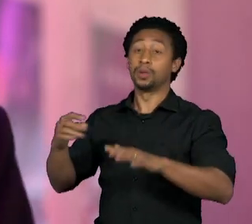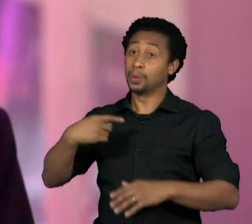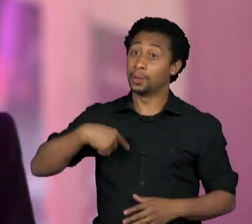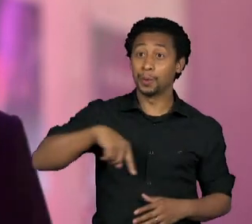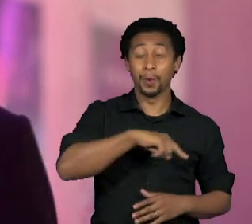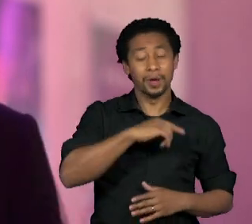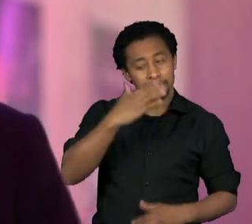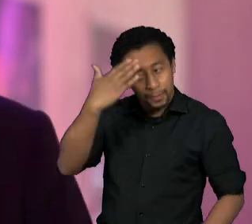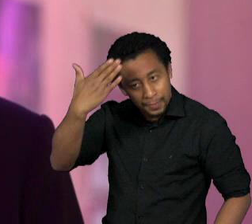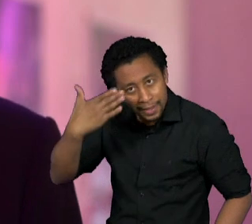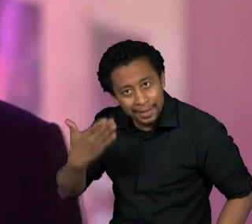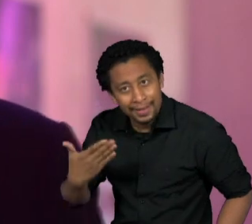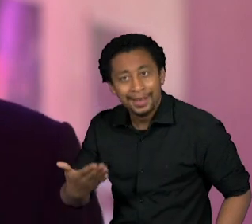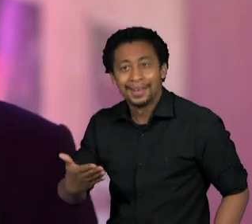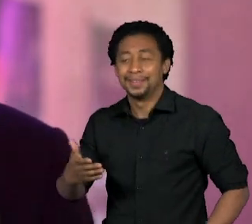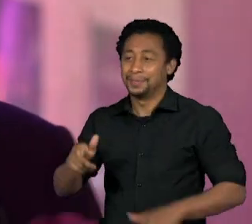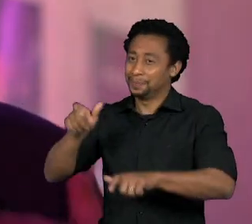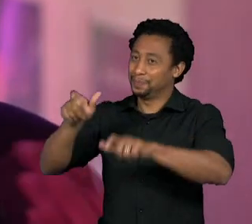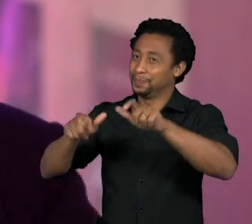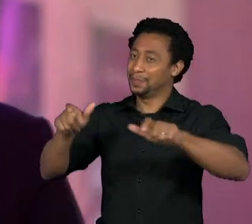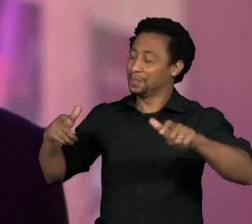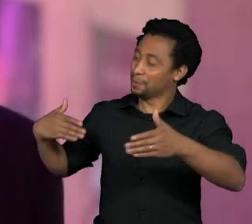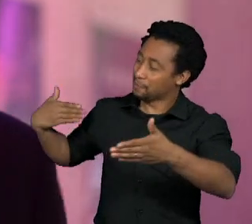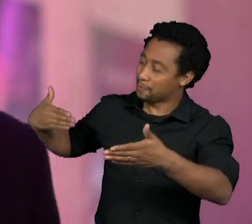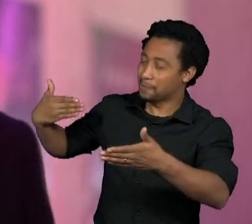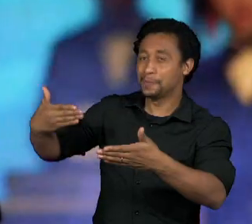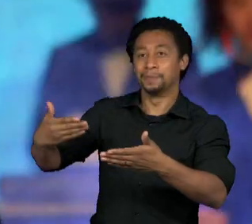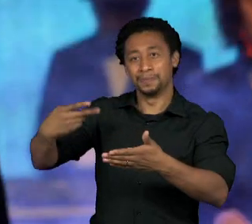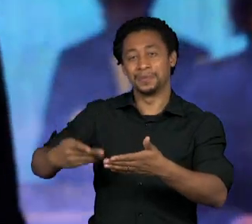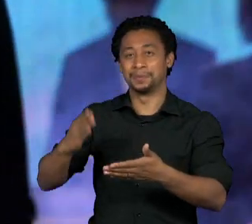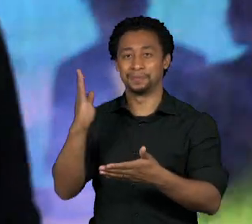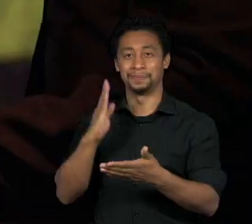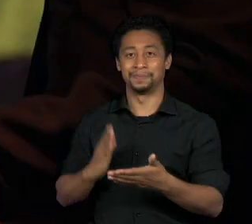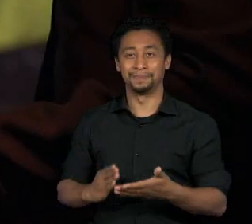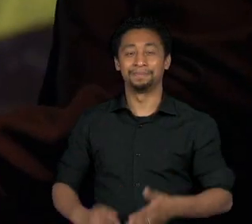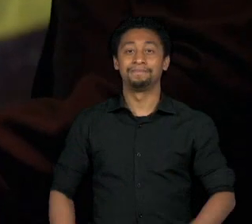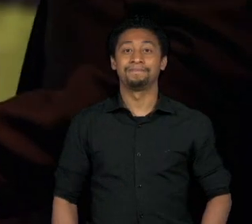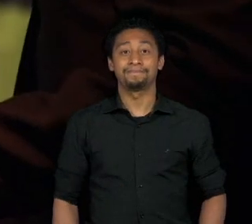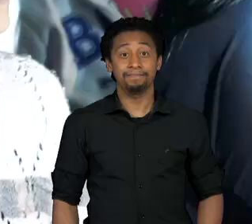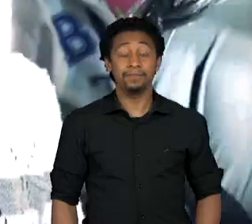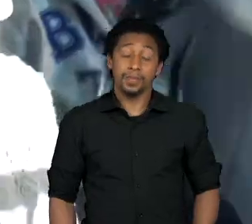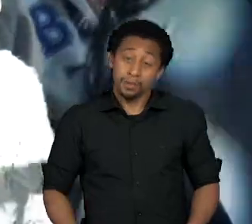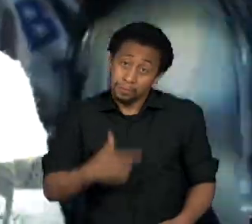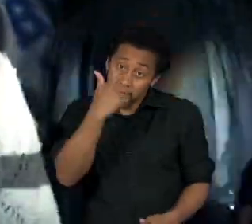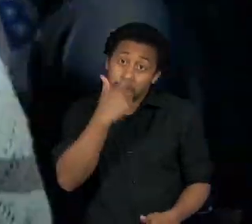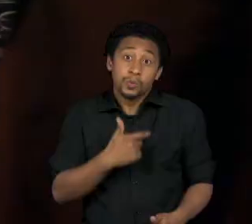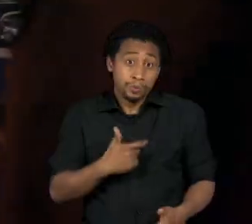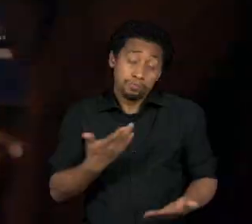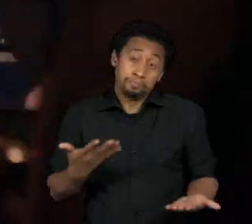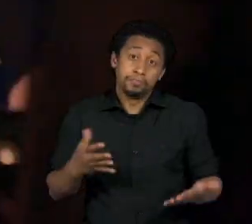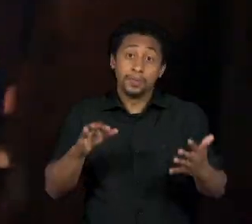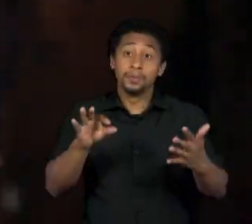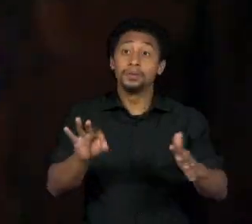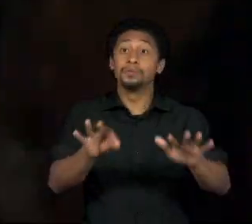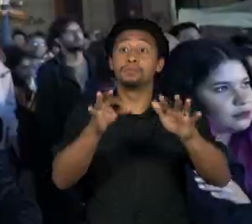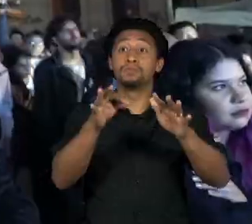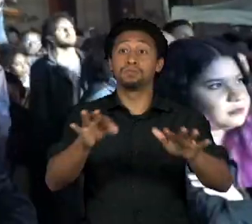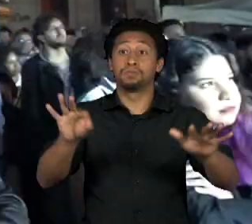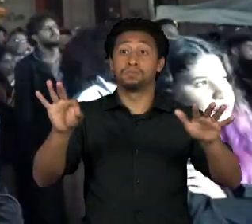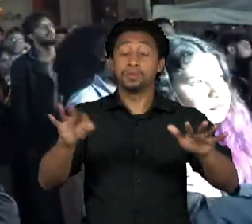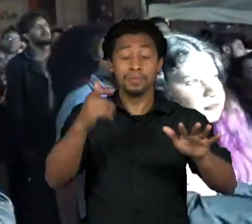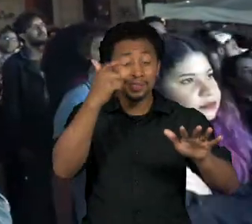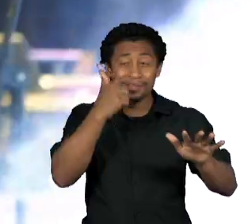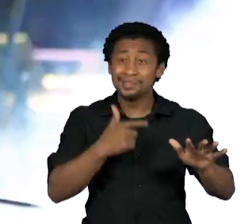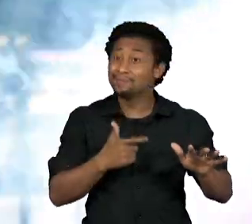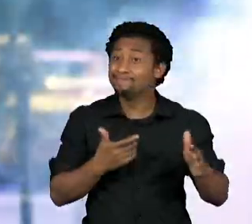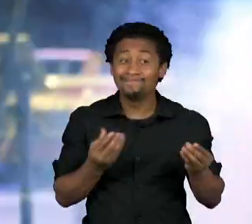grande homenagem aos maestros da música brasileira, clássicos e contemporâneos. São maestros que não tinham muito espaço na cultura